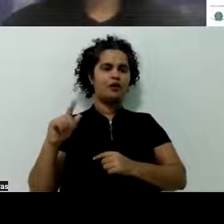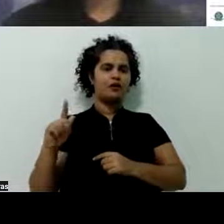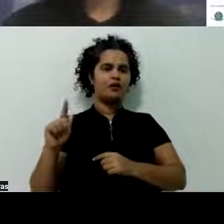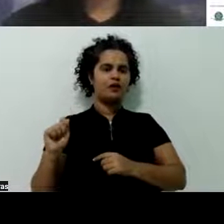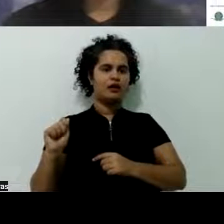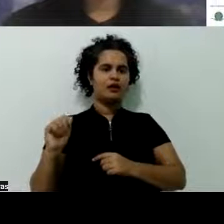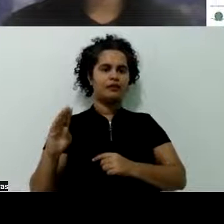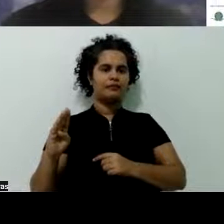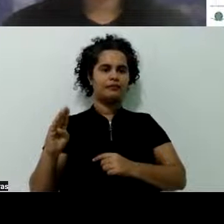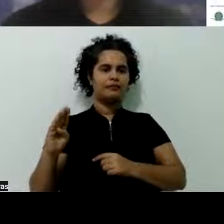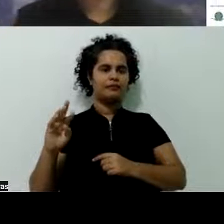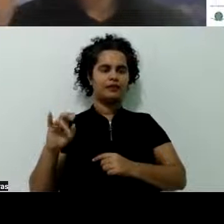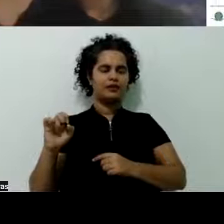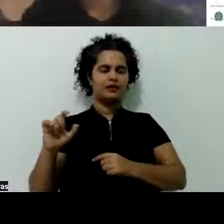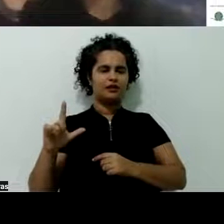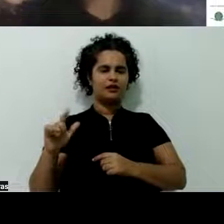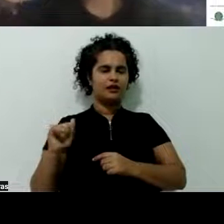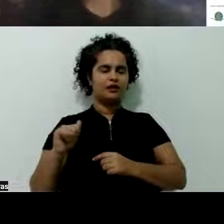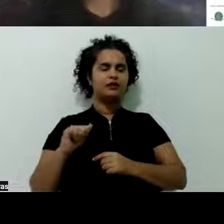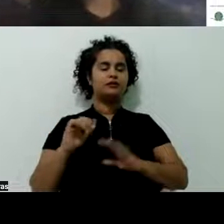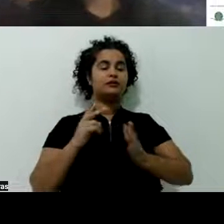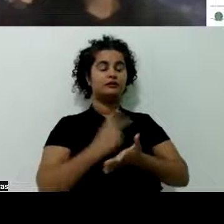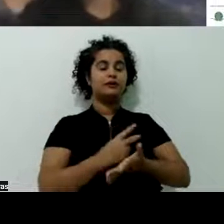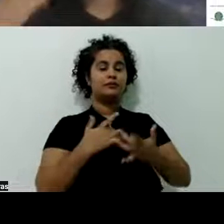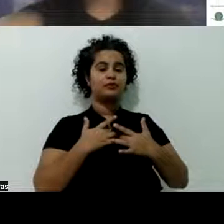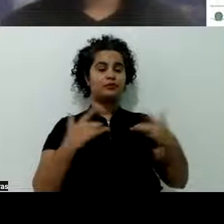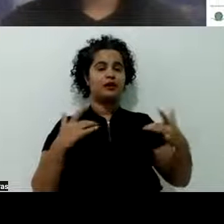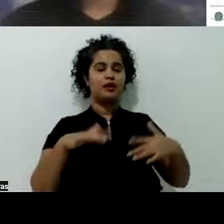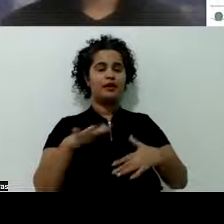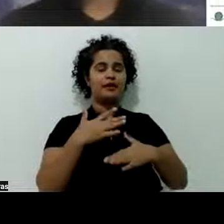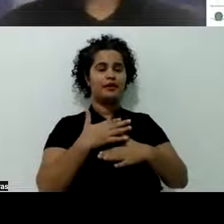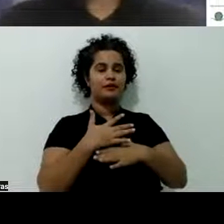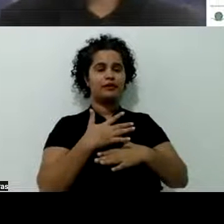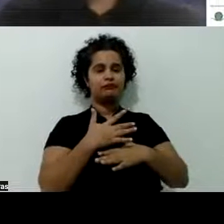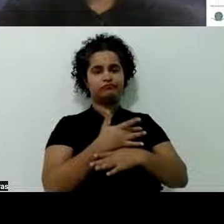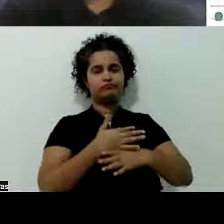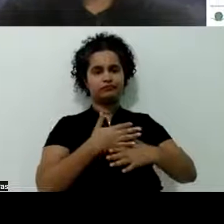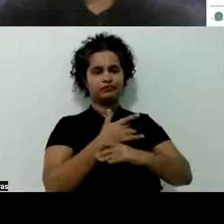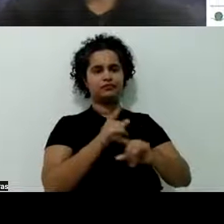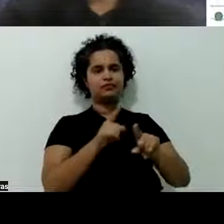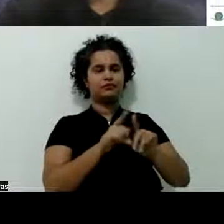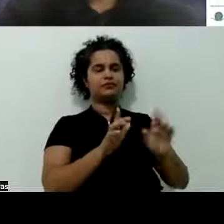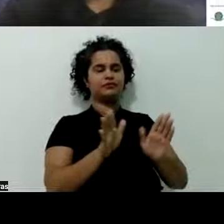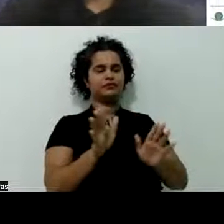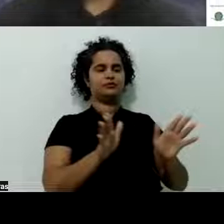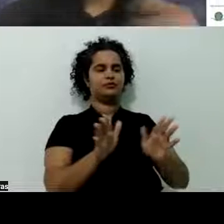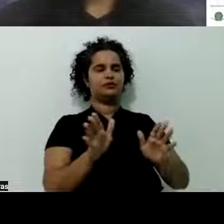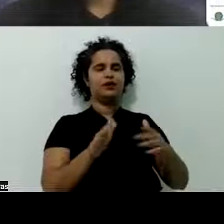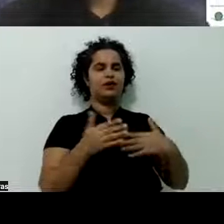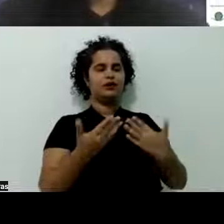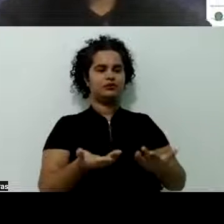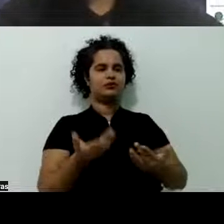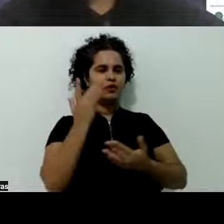Sempre fui apaixonado mais por essa área urbanística mesmo e também acessibilidade. Então, acho que é